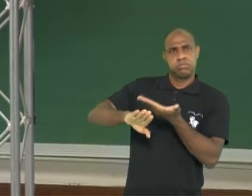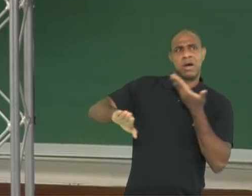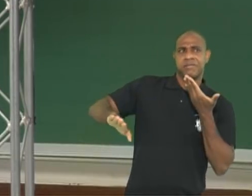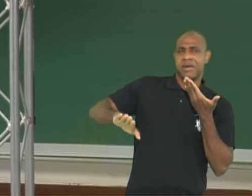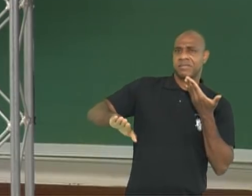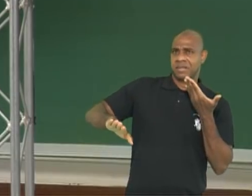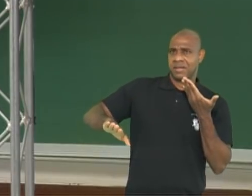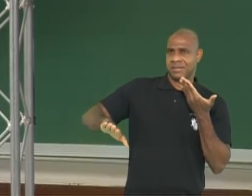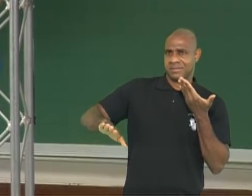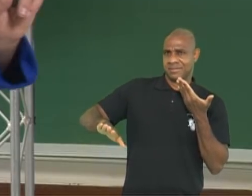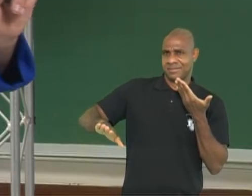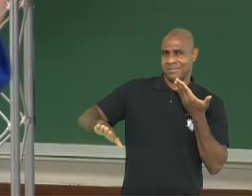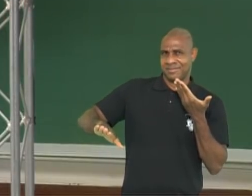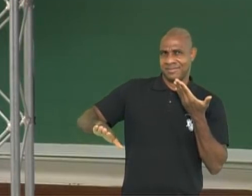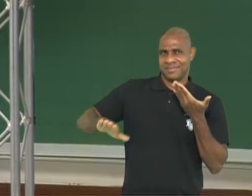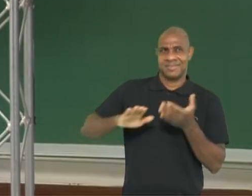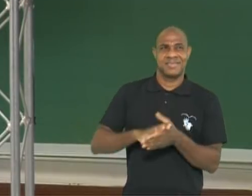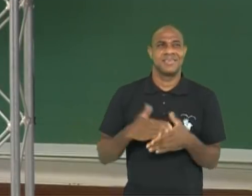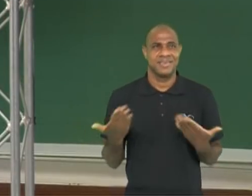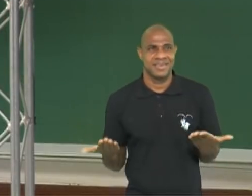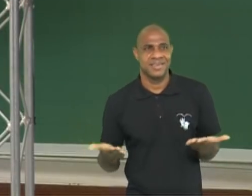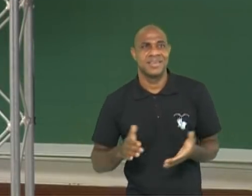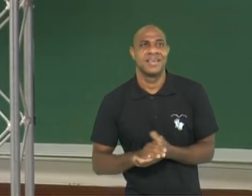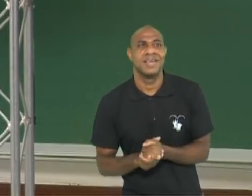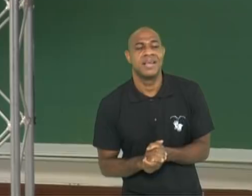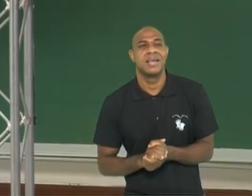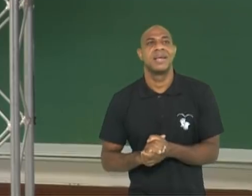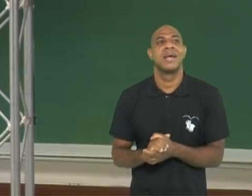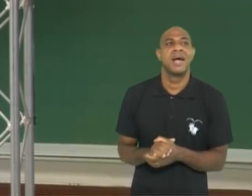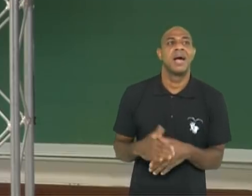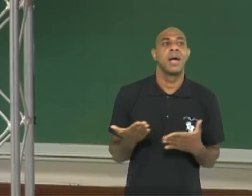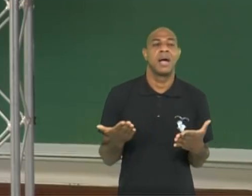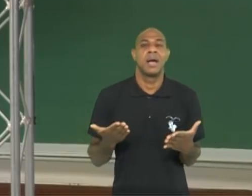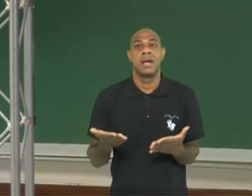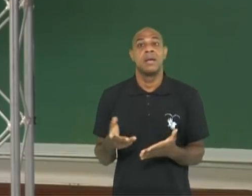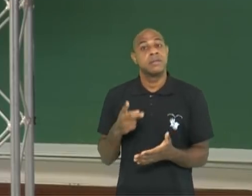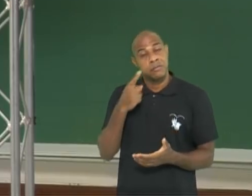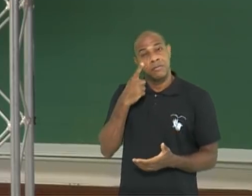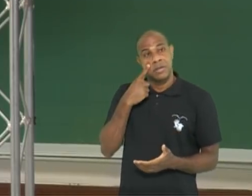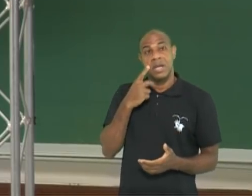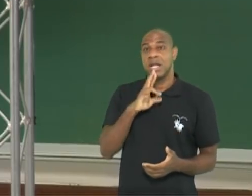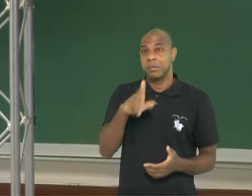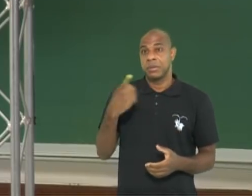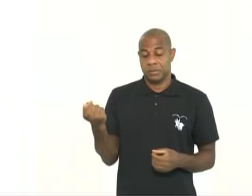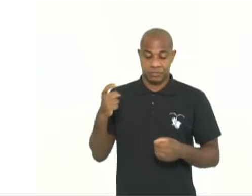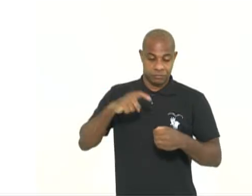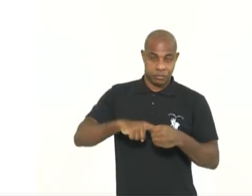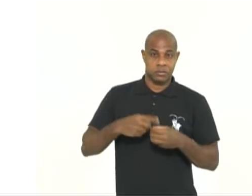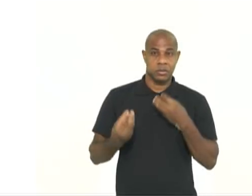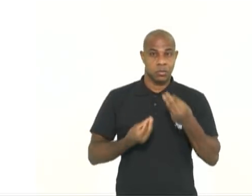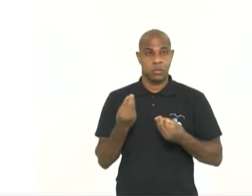uma vida? Não, isso é mentira. É brincadeira. Capricha aí, daqui a pouco nós voltamos.